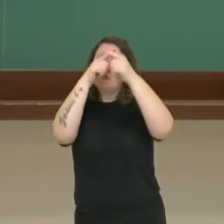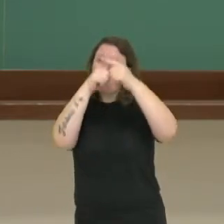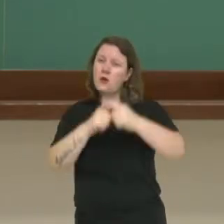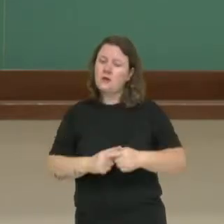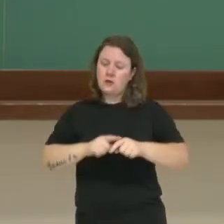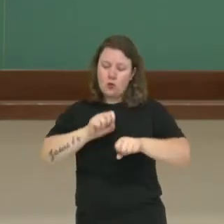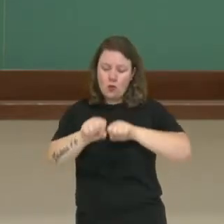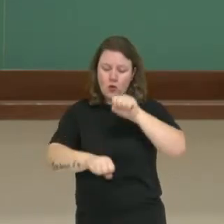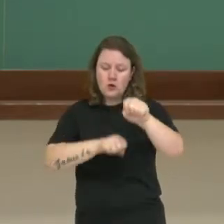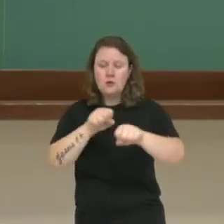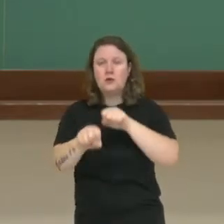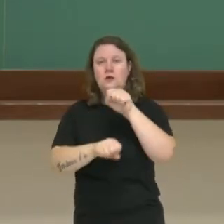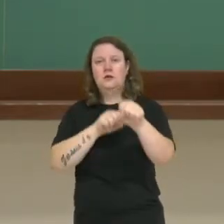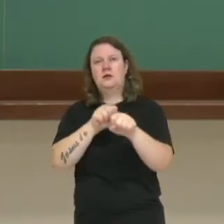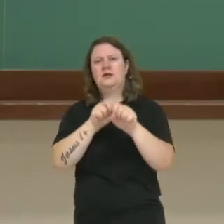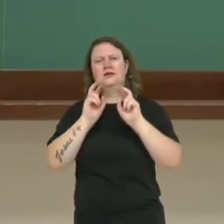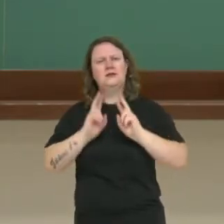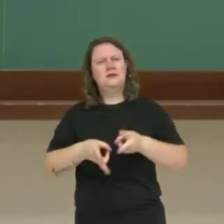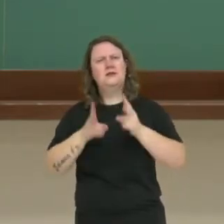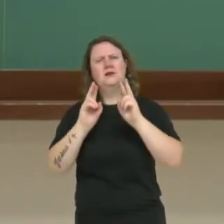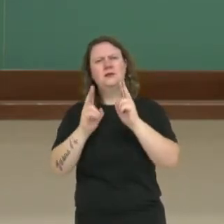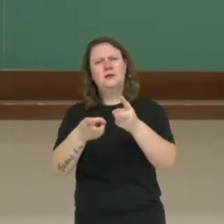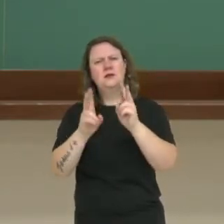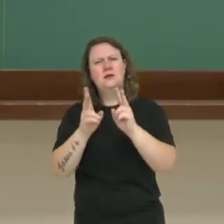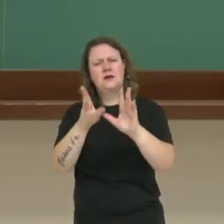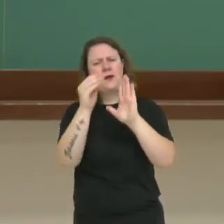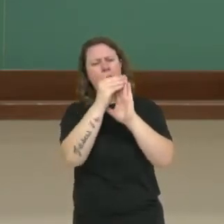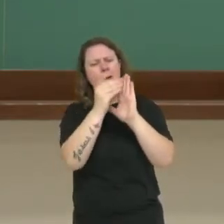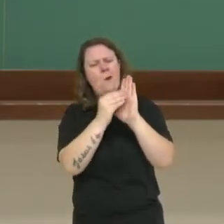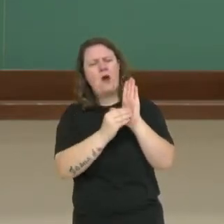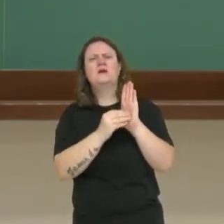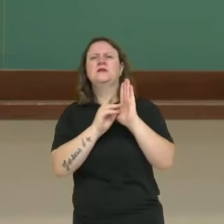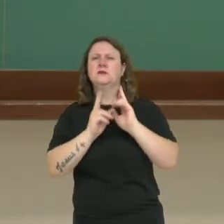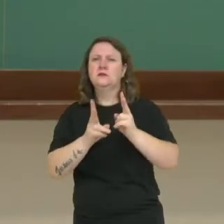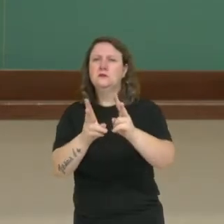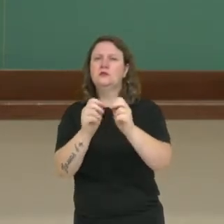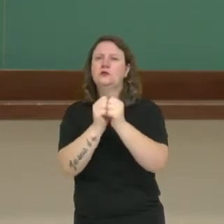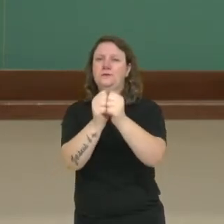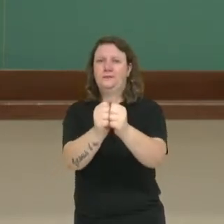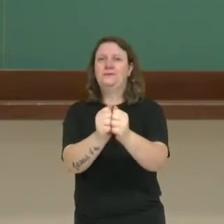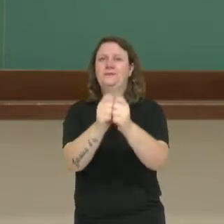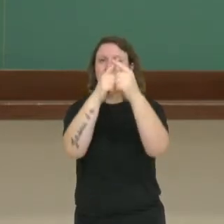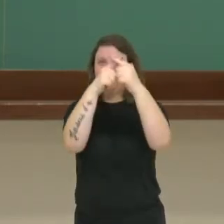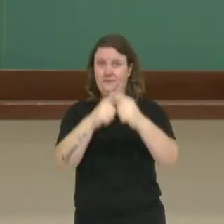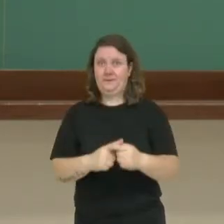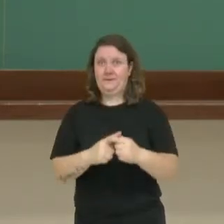ciclismo, sempre participaram das edições dos Jogos Olímpicos, ok?